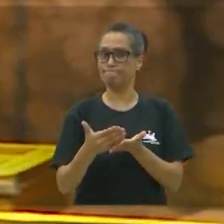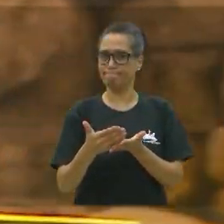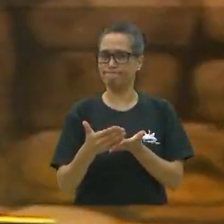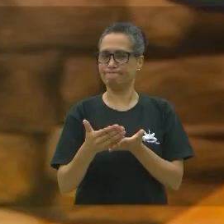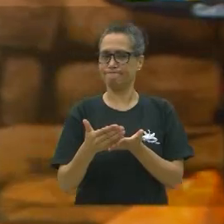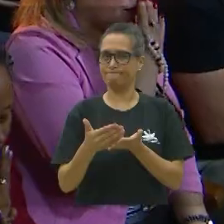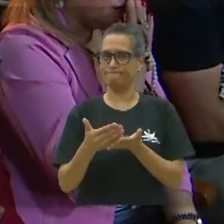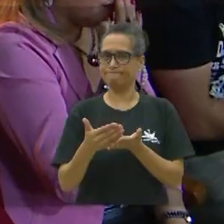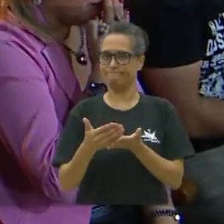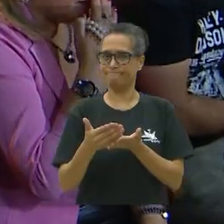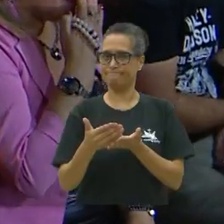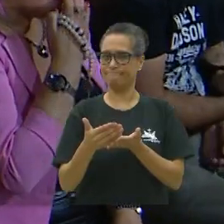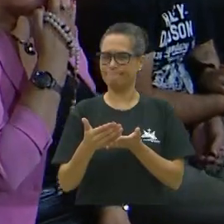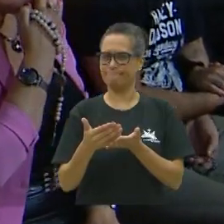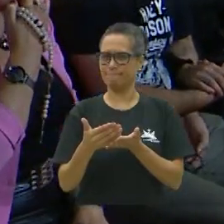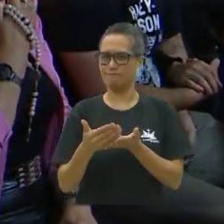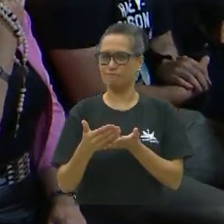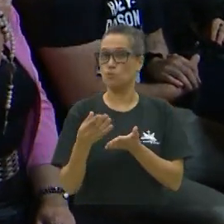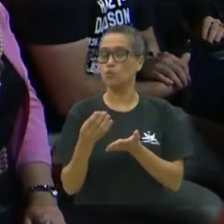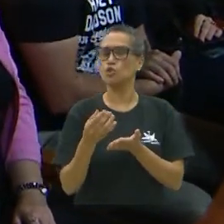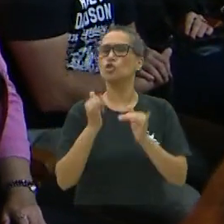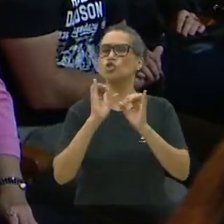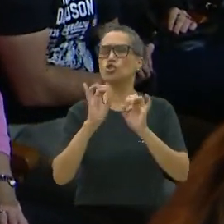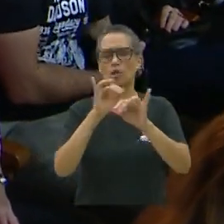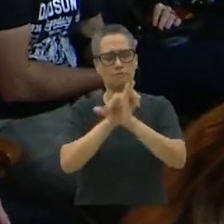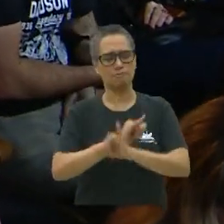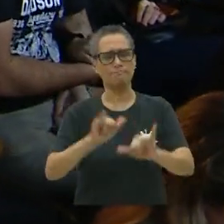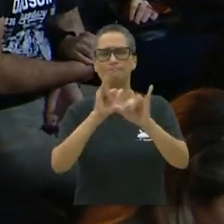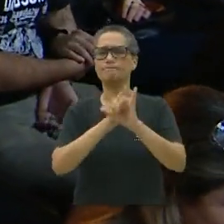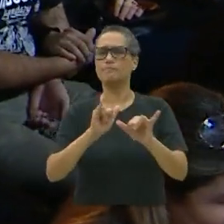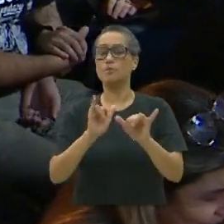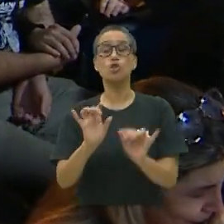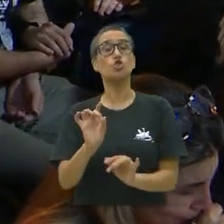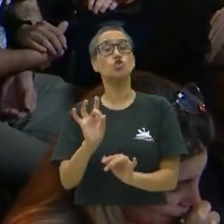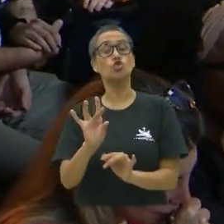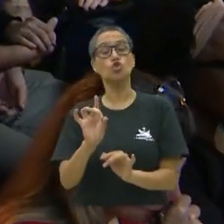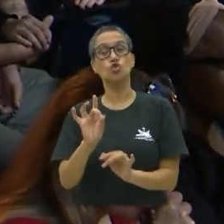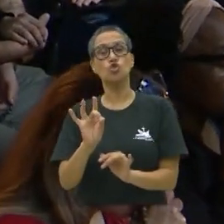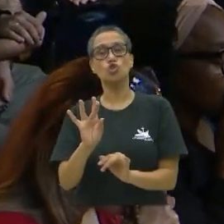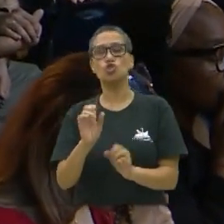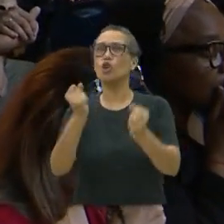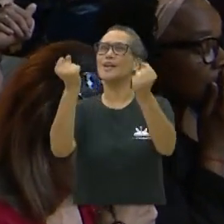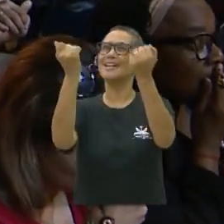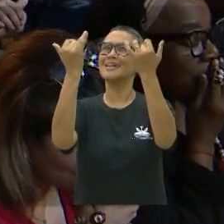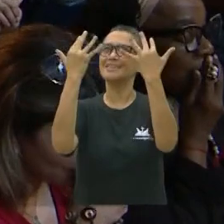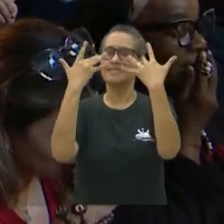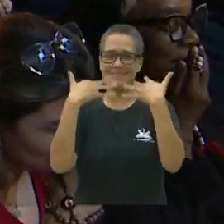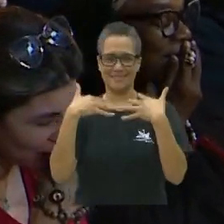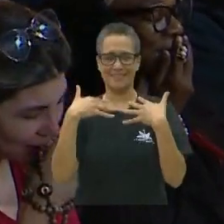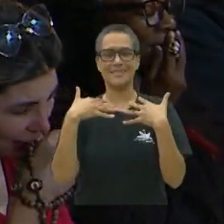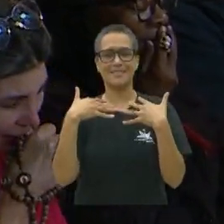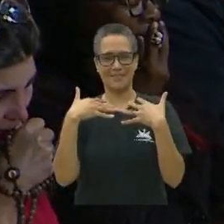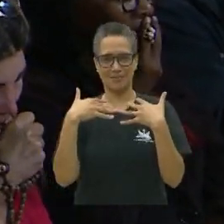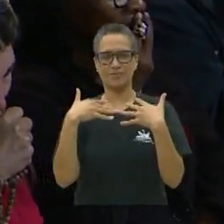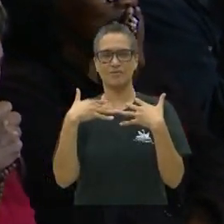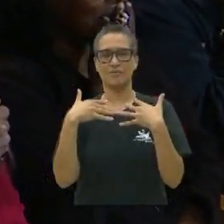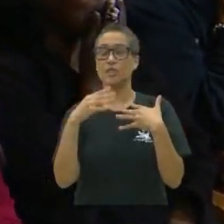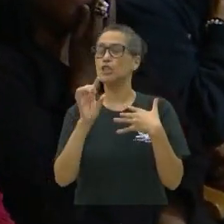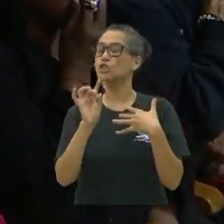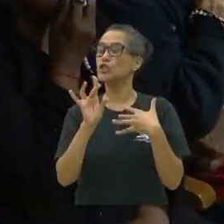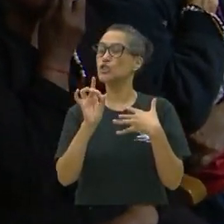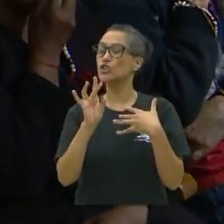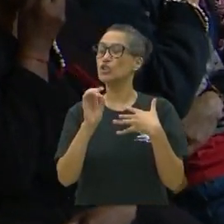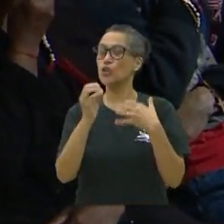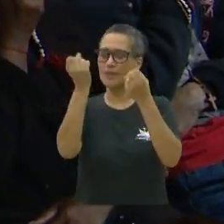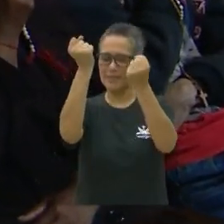partir de hoje. Contará. Contará. Somente as graças. Somente as graças. Somente